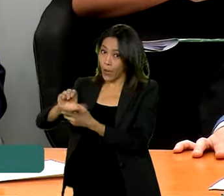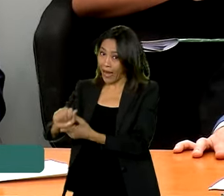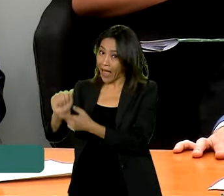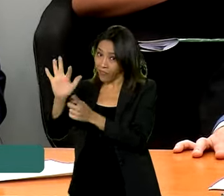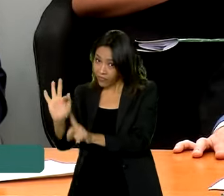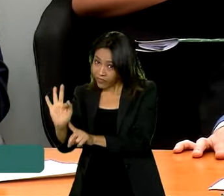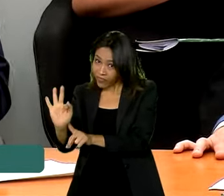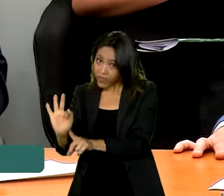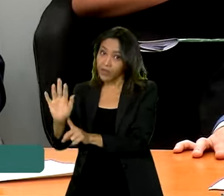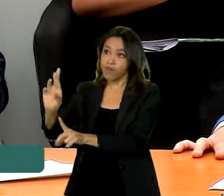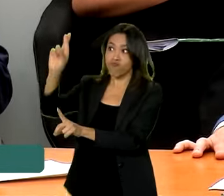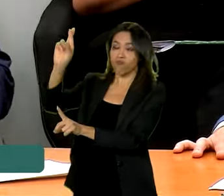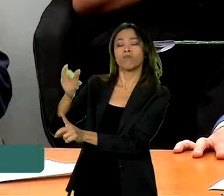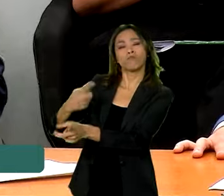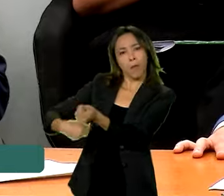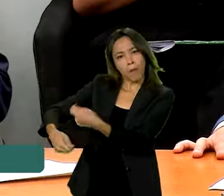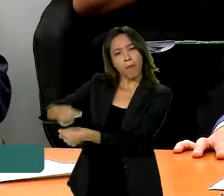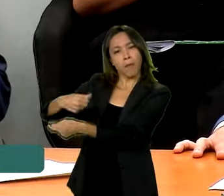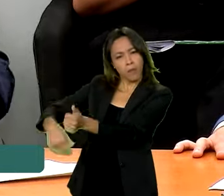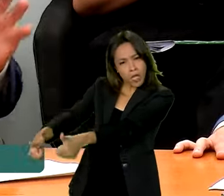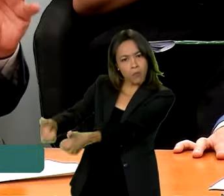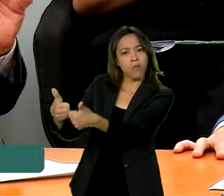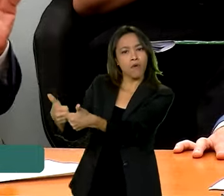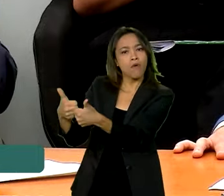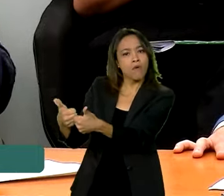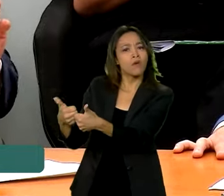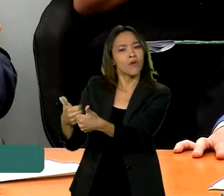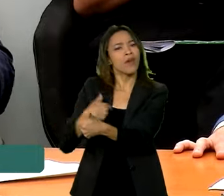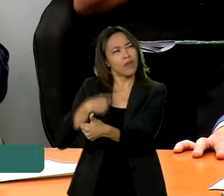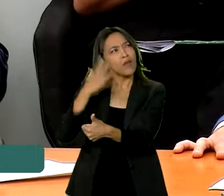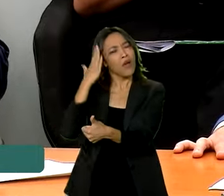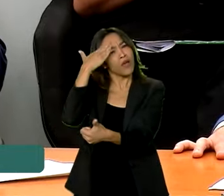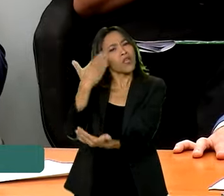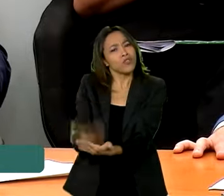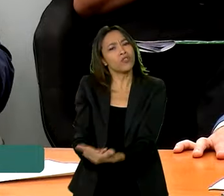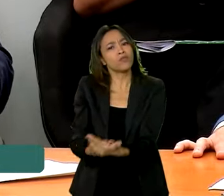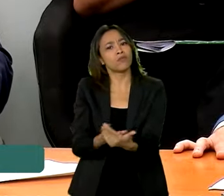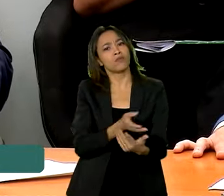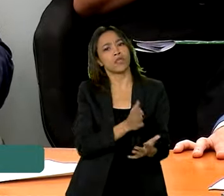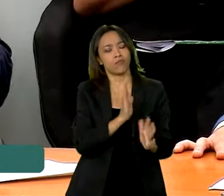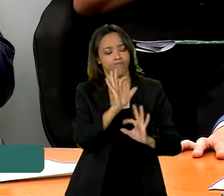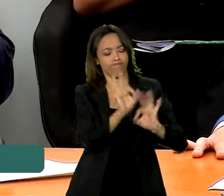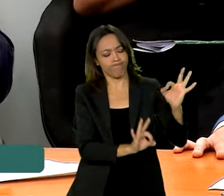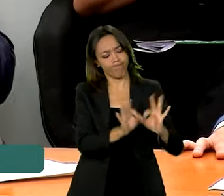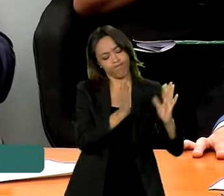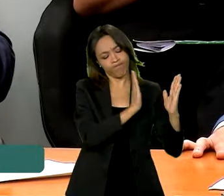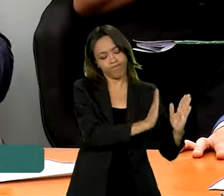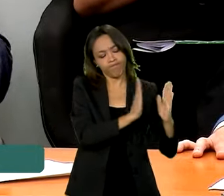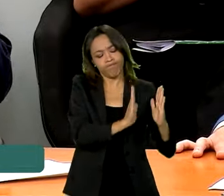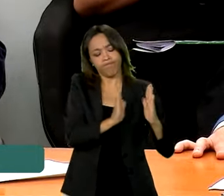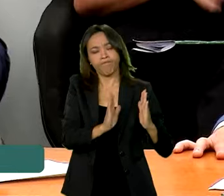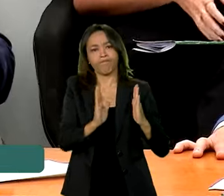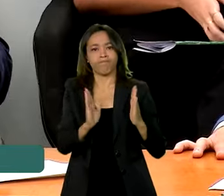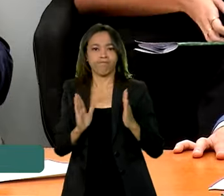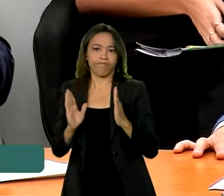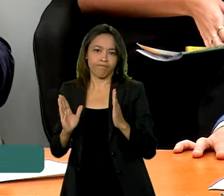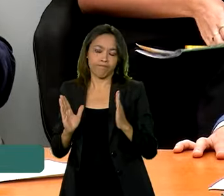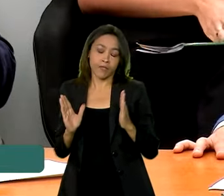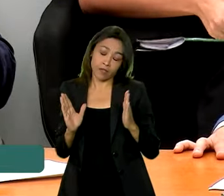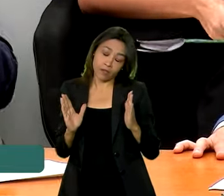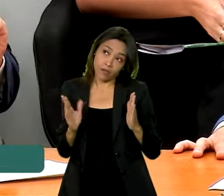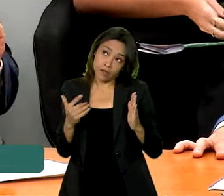indo conforme o previsto. Eu acredito que nós devemos ter, eu acredito, espero que